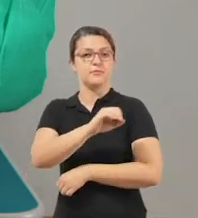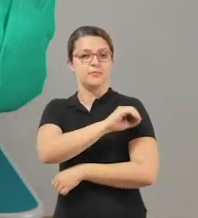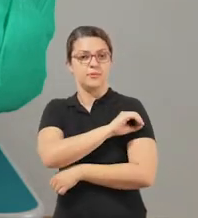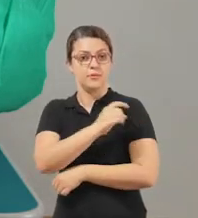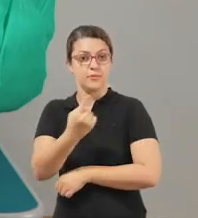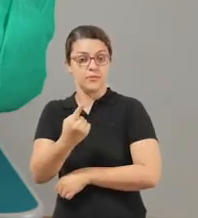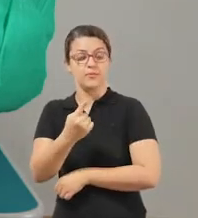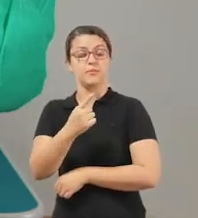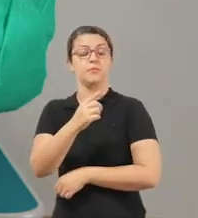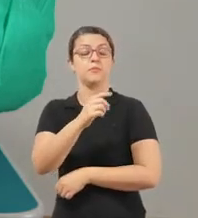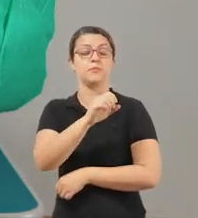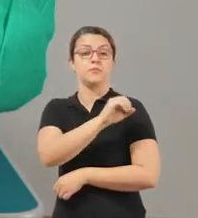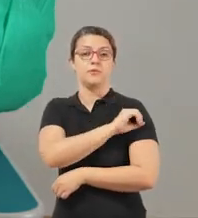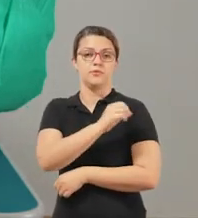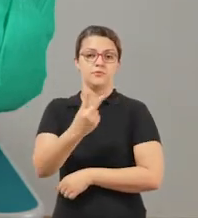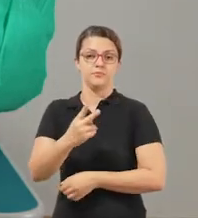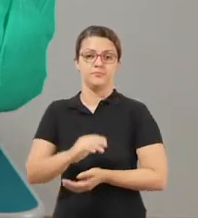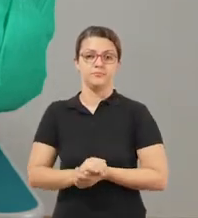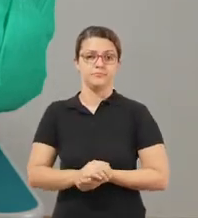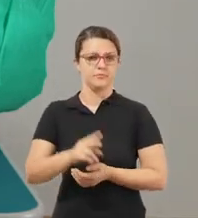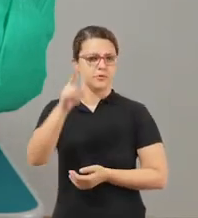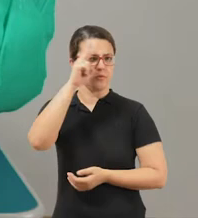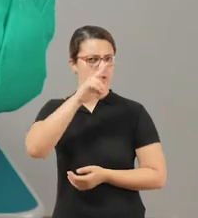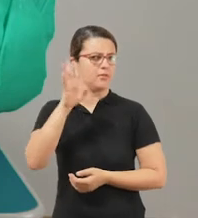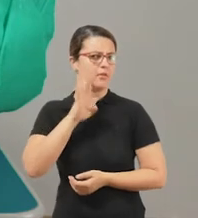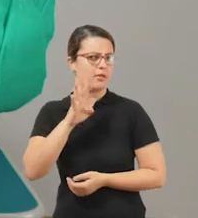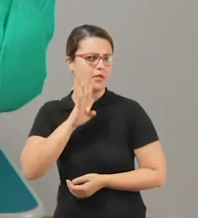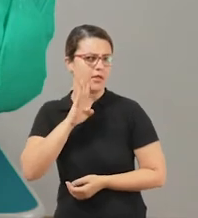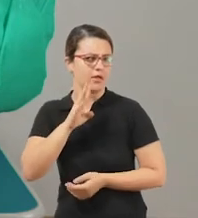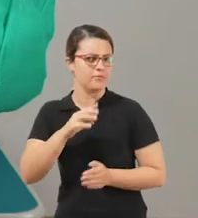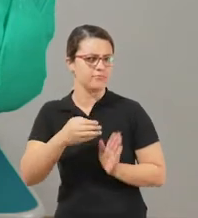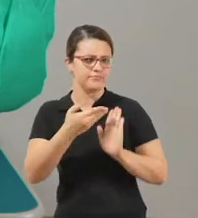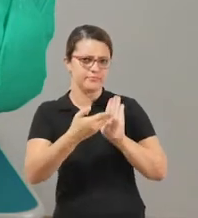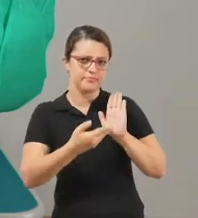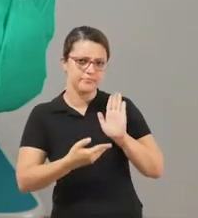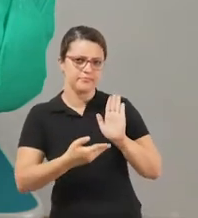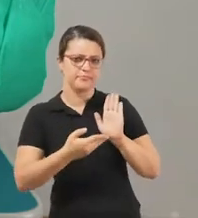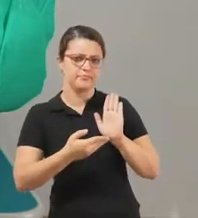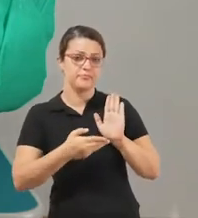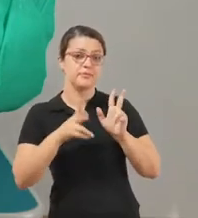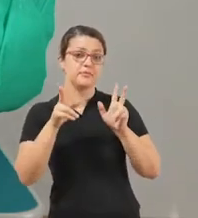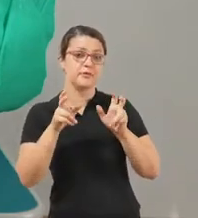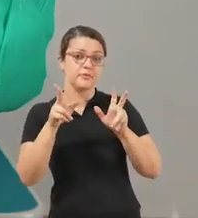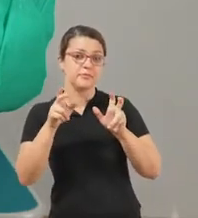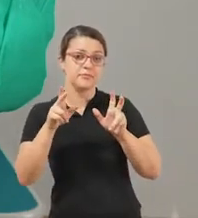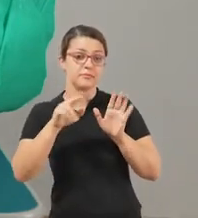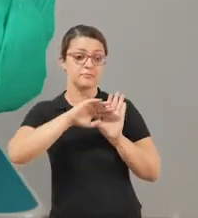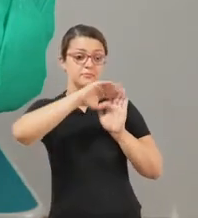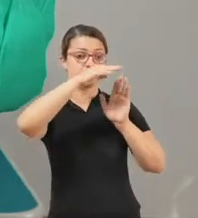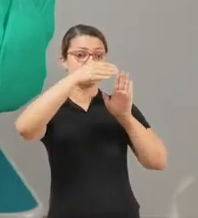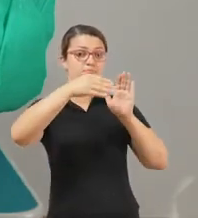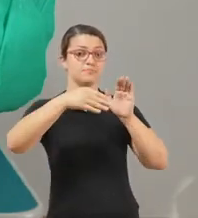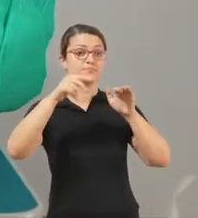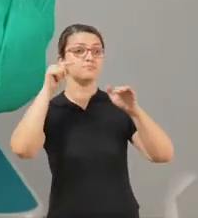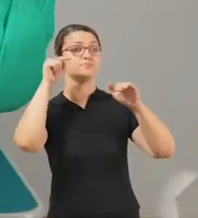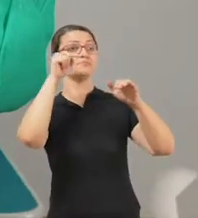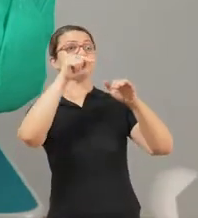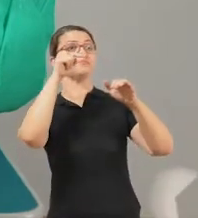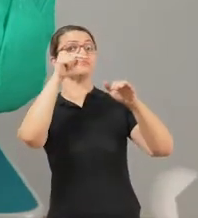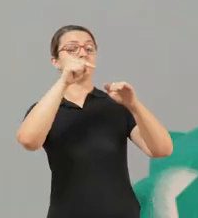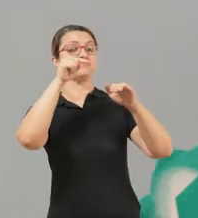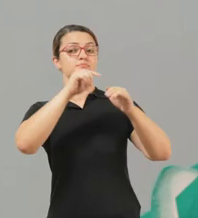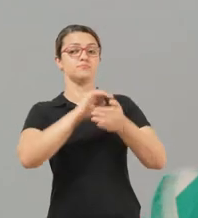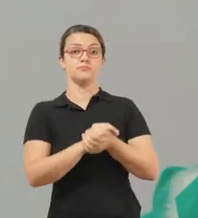bem bacana. A história chama Em Cima Daquela Serra. Inicie fazendo a leitura junto com a